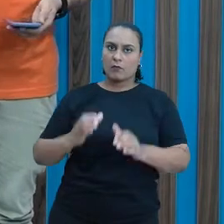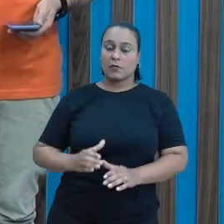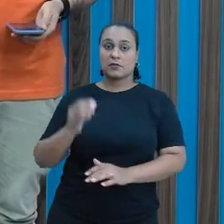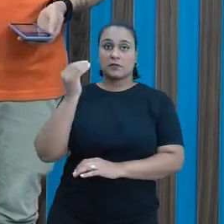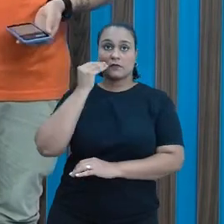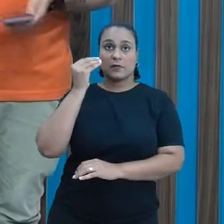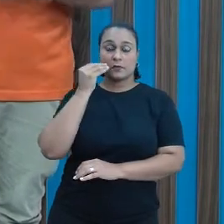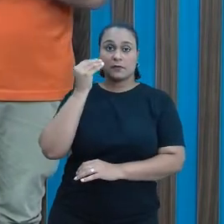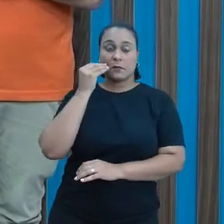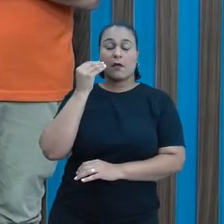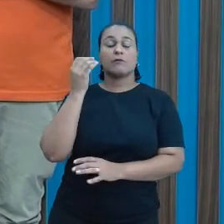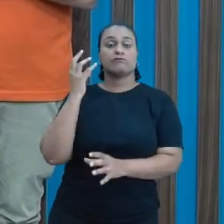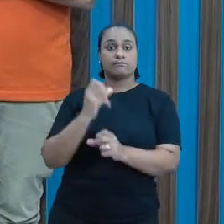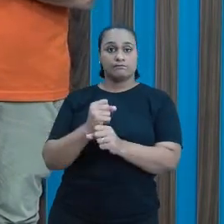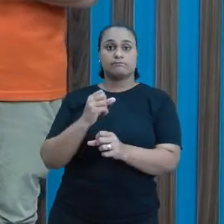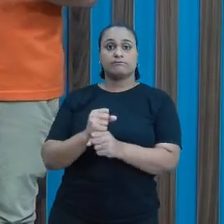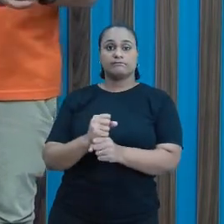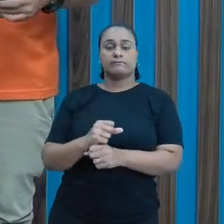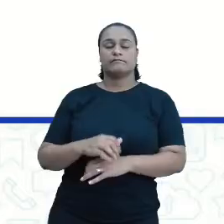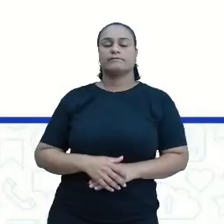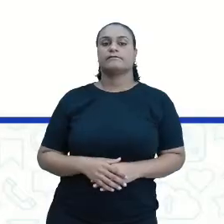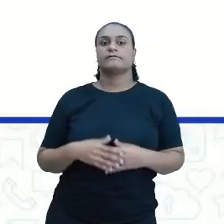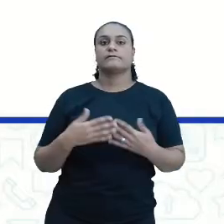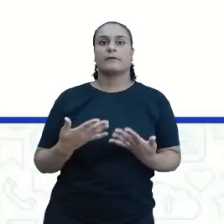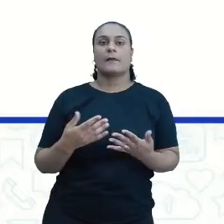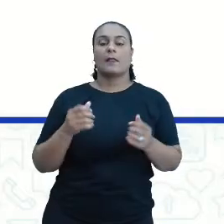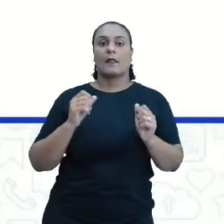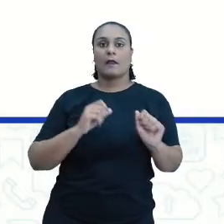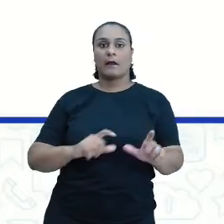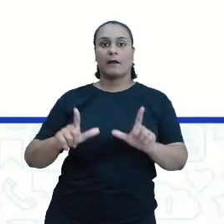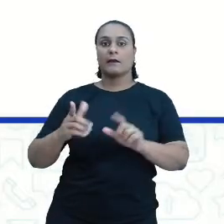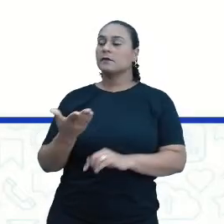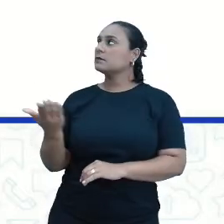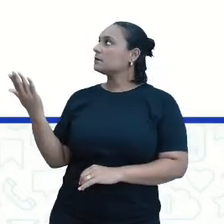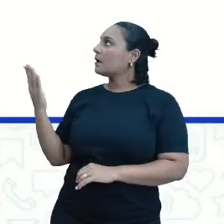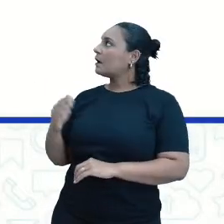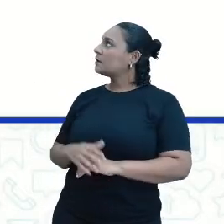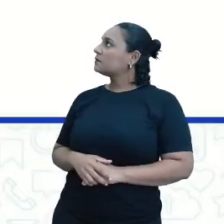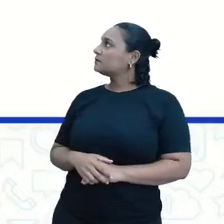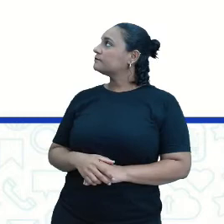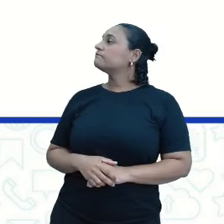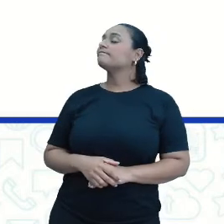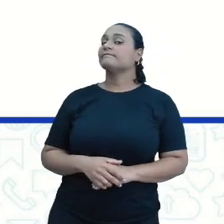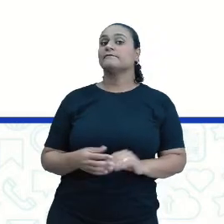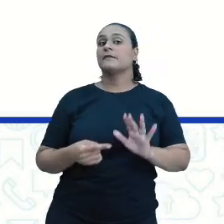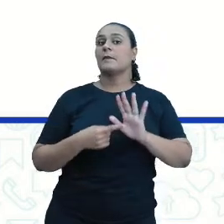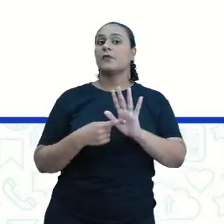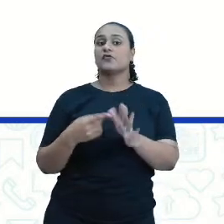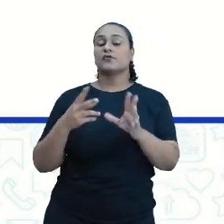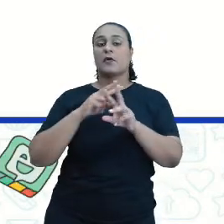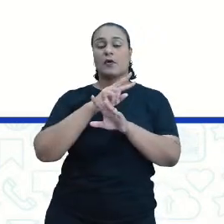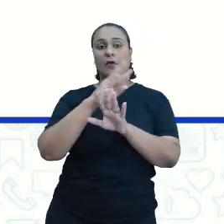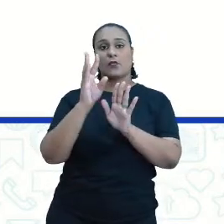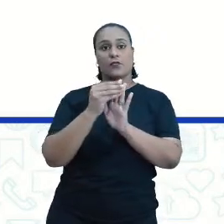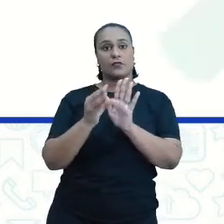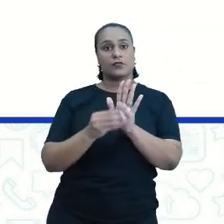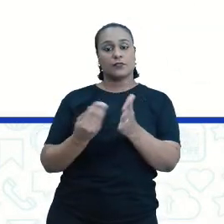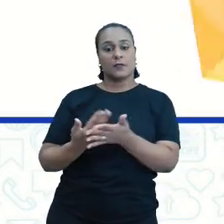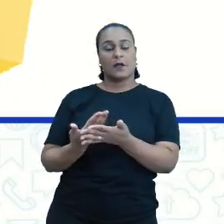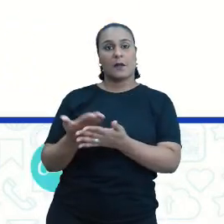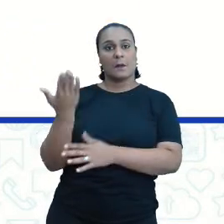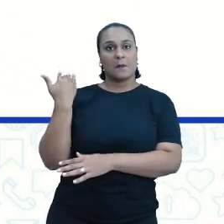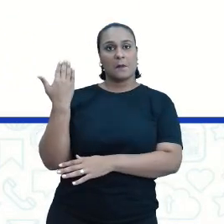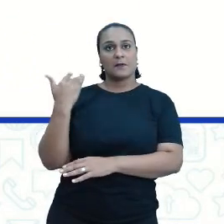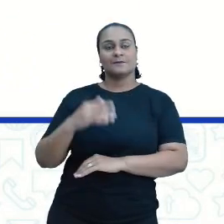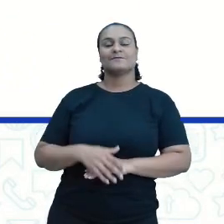tentar sistematizar. Então aqui na tela a gente vai falar um pouco do que a gente viu nas aulas anteriores, principalmente na aula passada. Então veja, né? Na